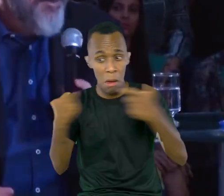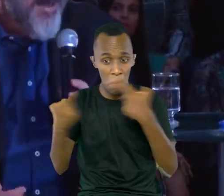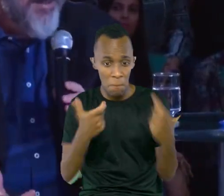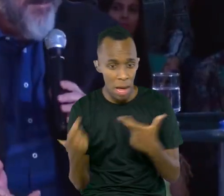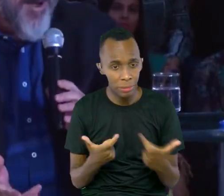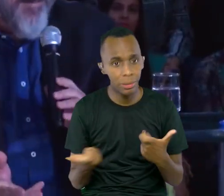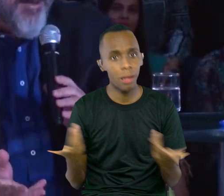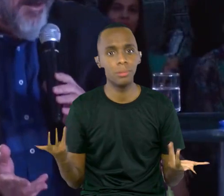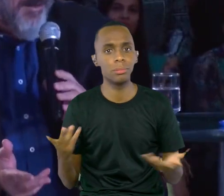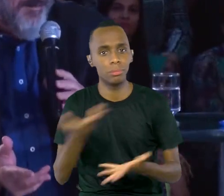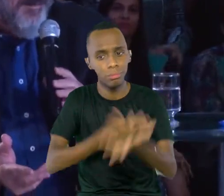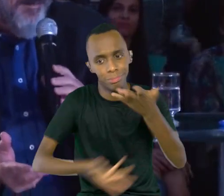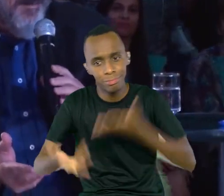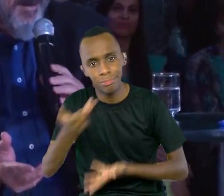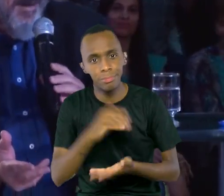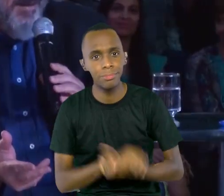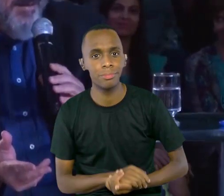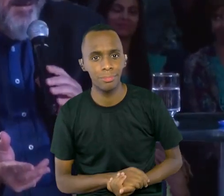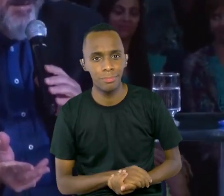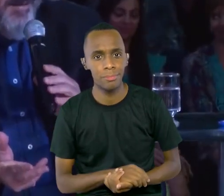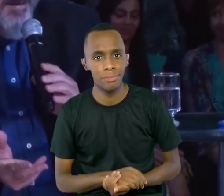nos matamos reciprocamente.